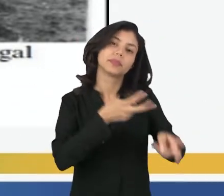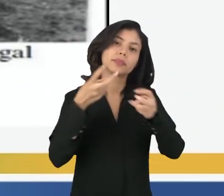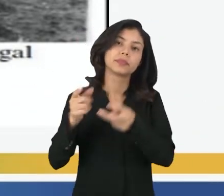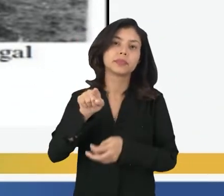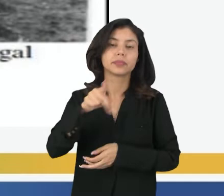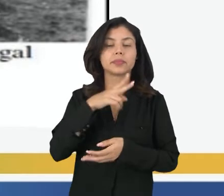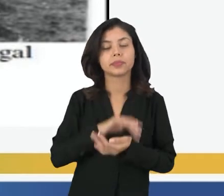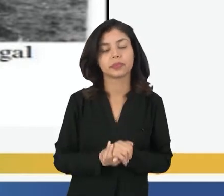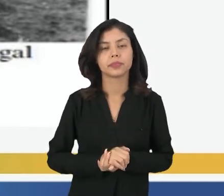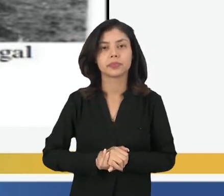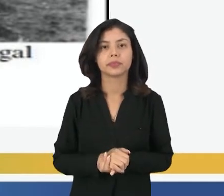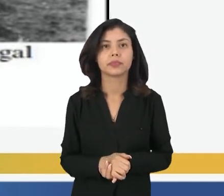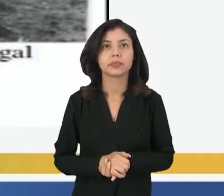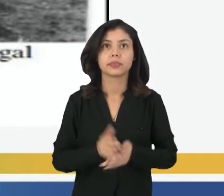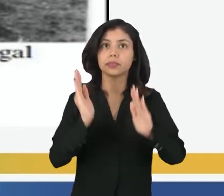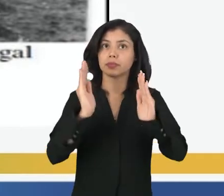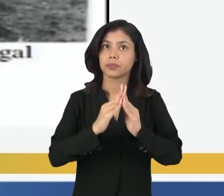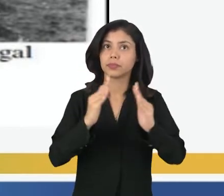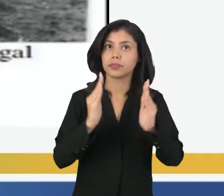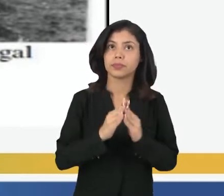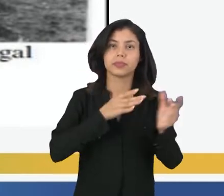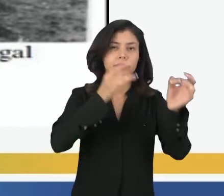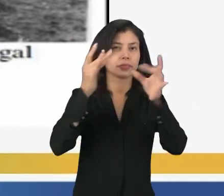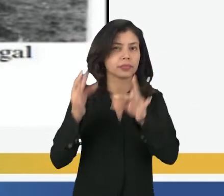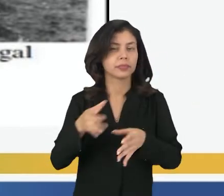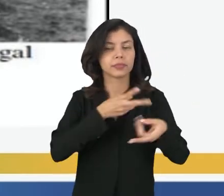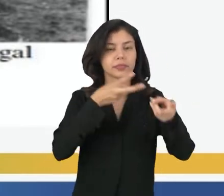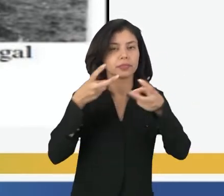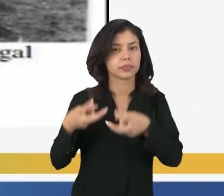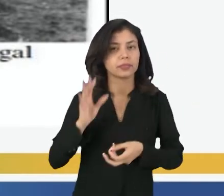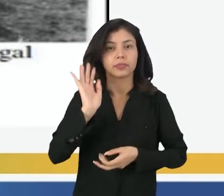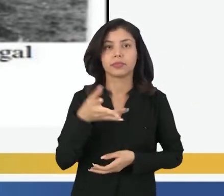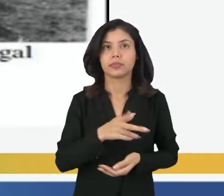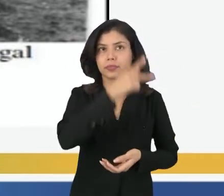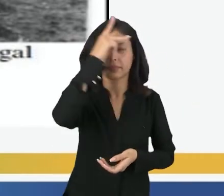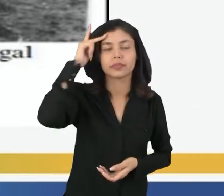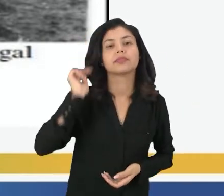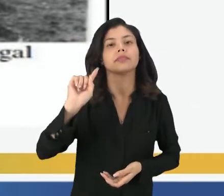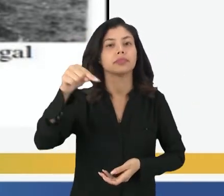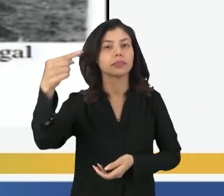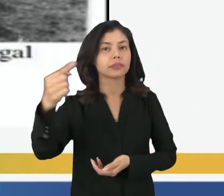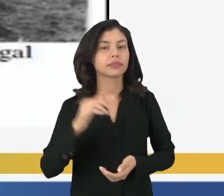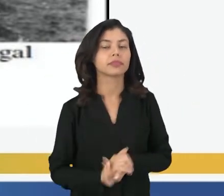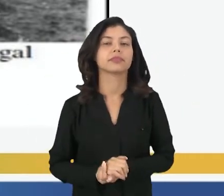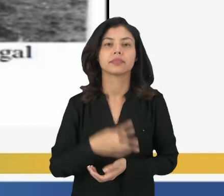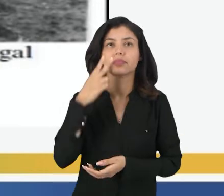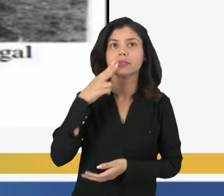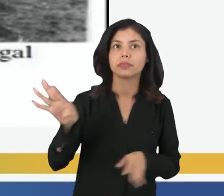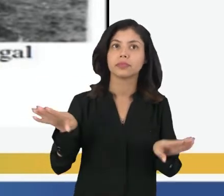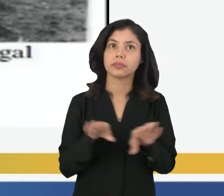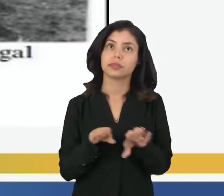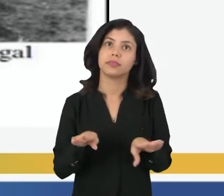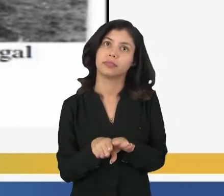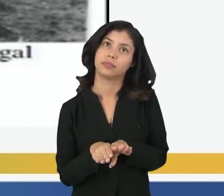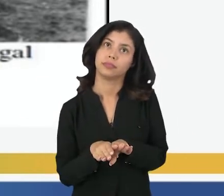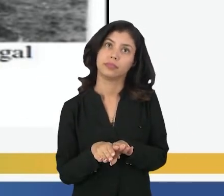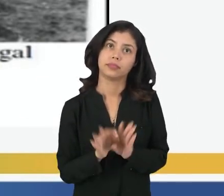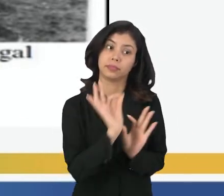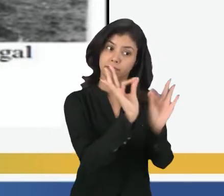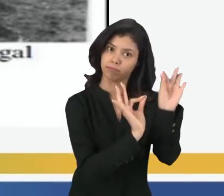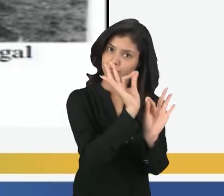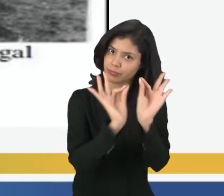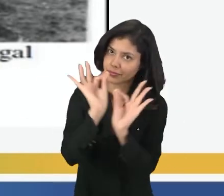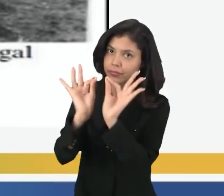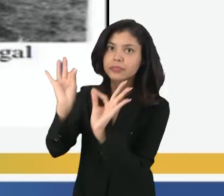perceber aqui a casa comercial, conseguimos perceber aqui já pessoas ali, conseguimos ver também a